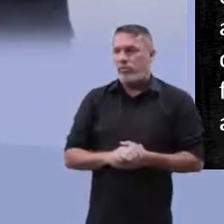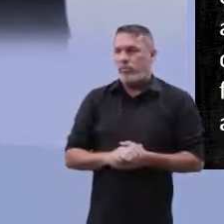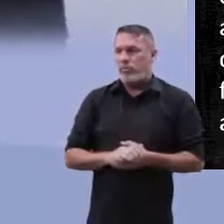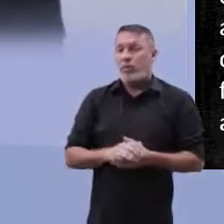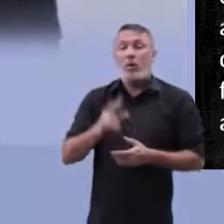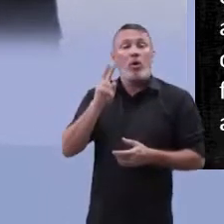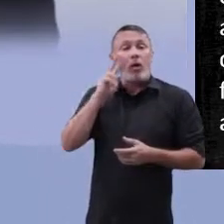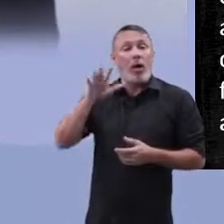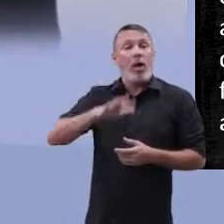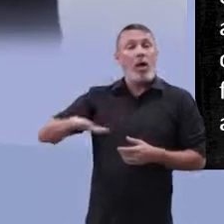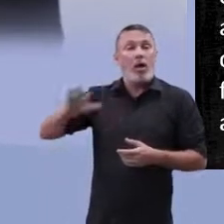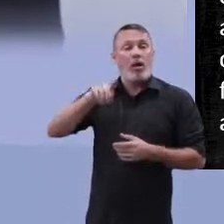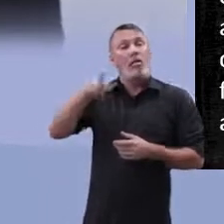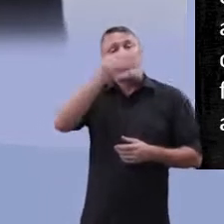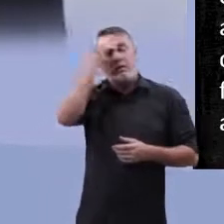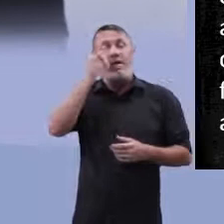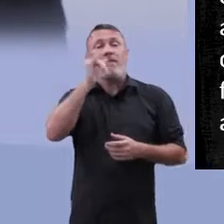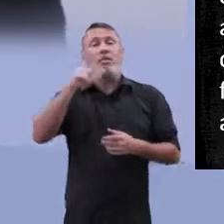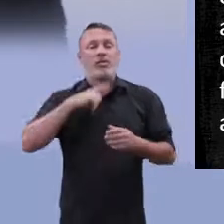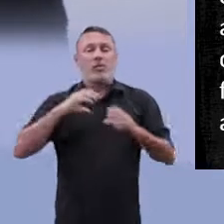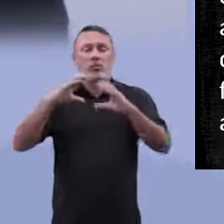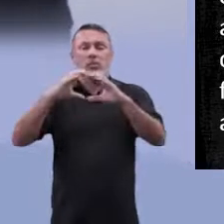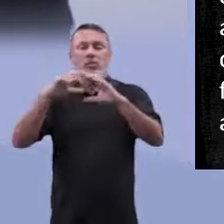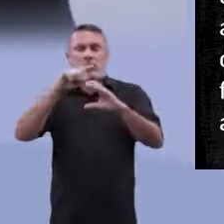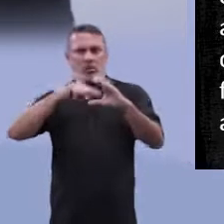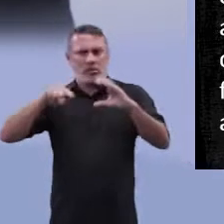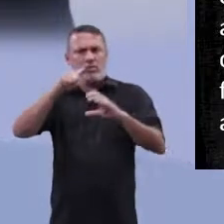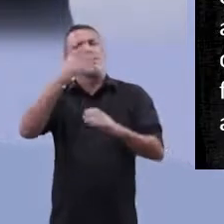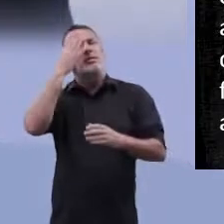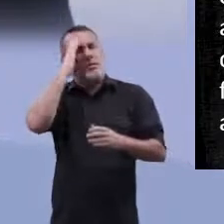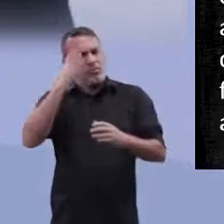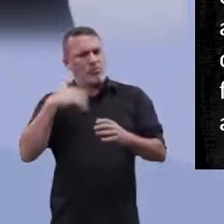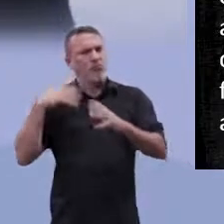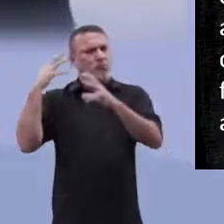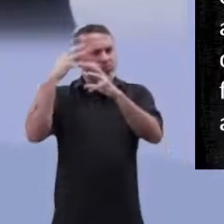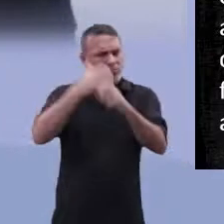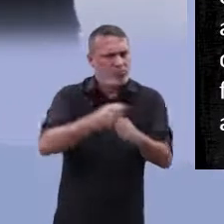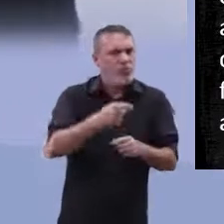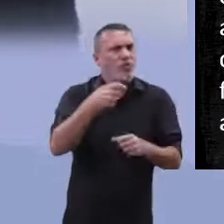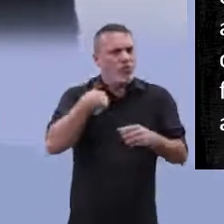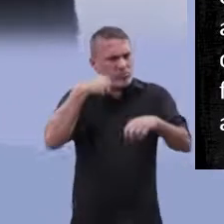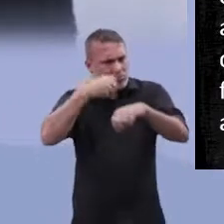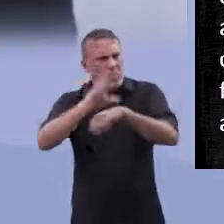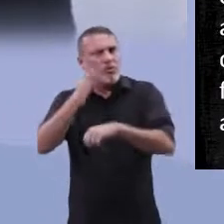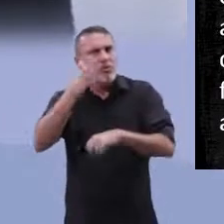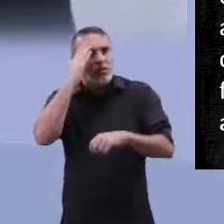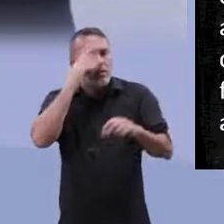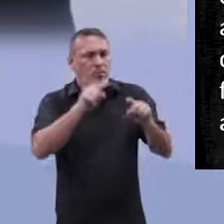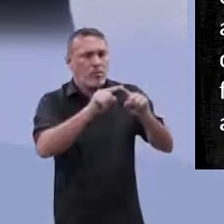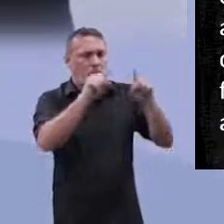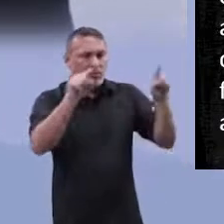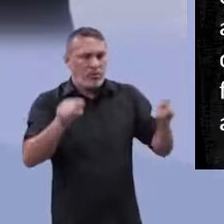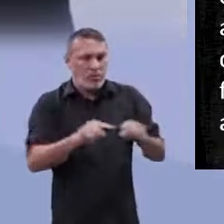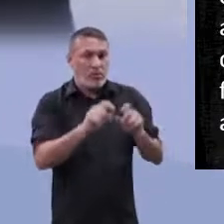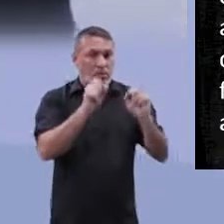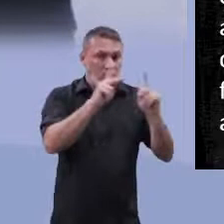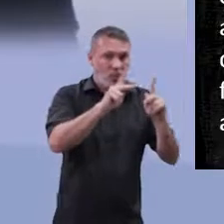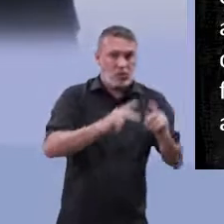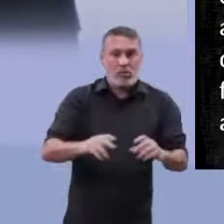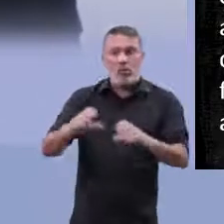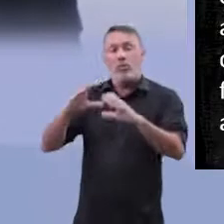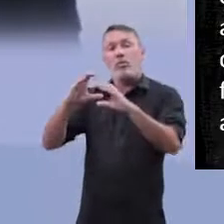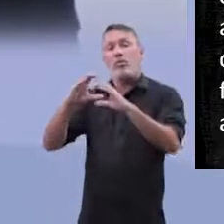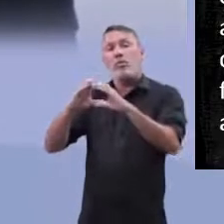dimensões, beleza? Na questão da área, eu esqueci de falar da área do círculo. Meu hacker? Você já está com isso dominado, né? Área